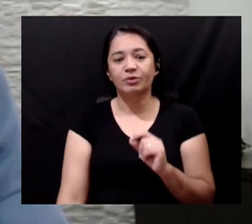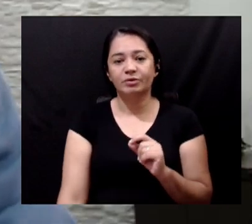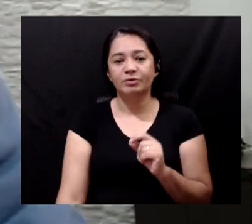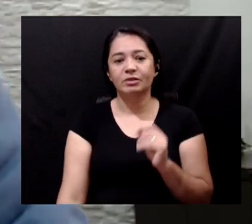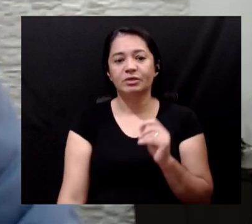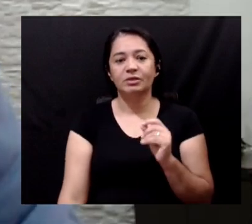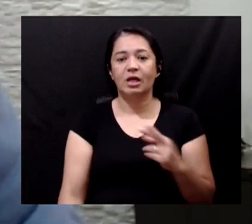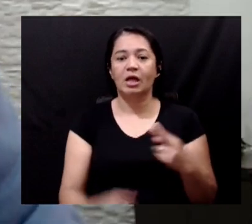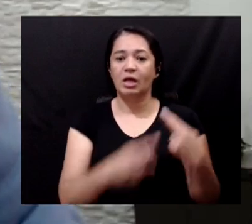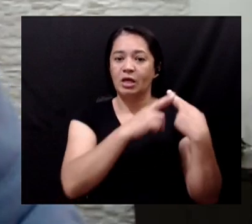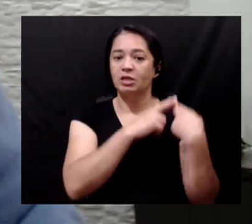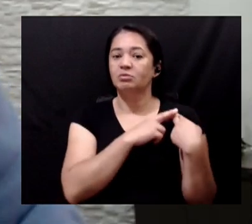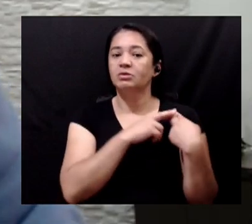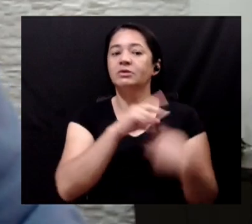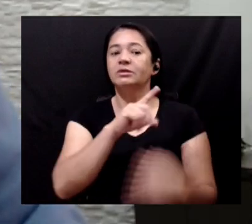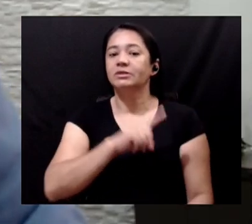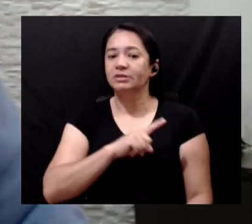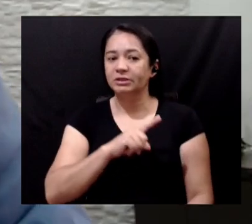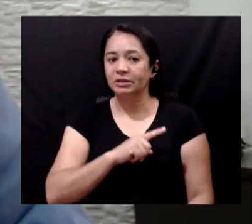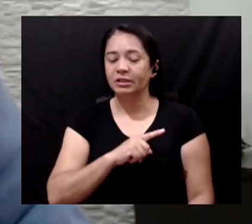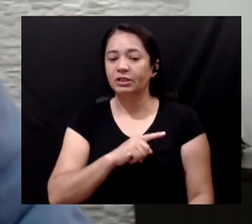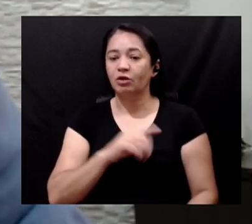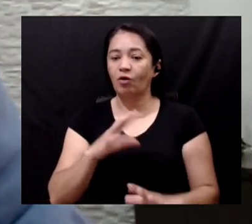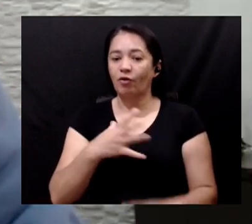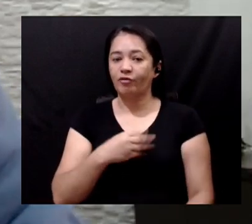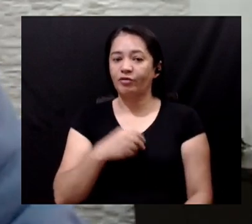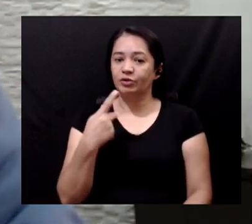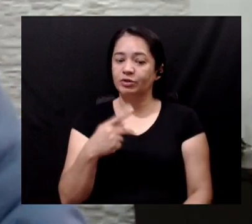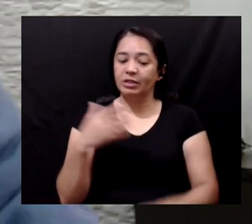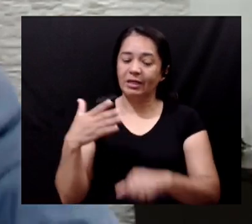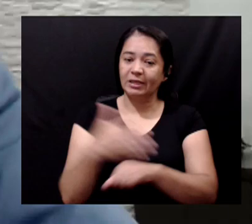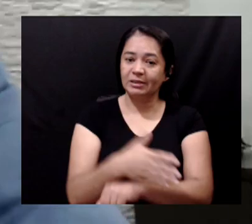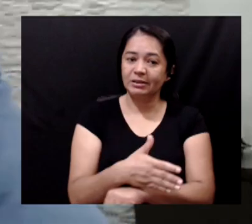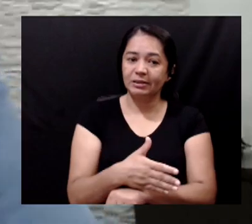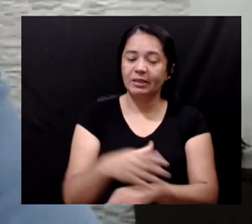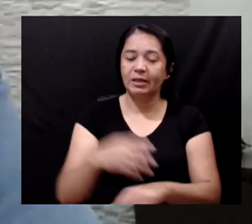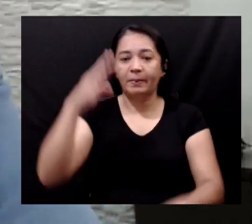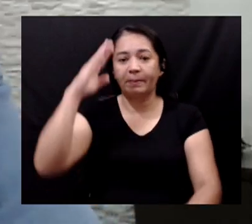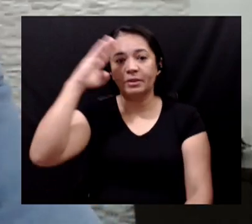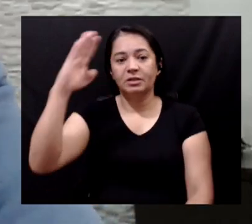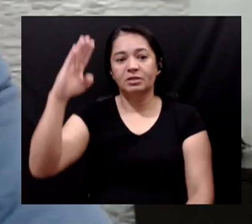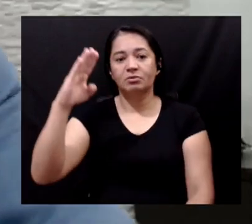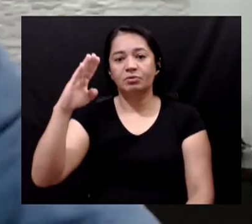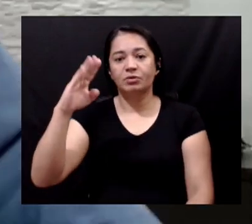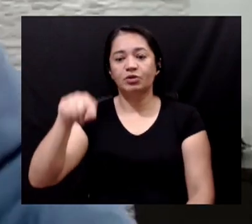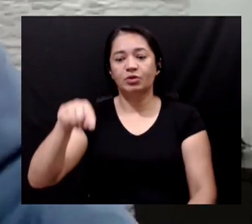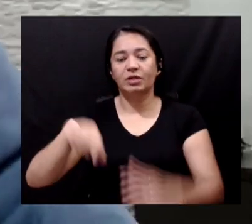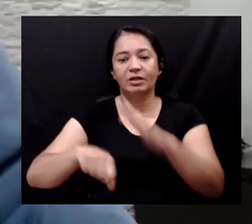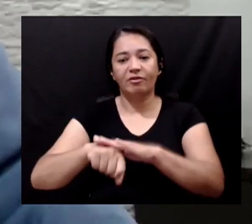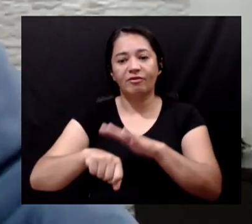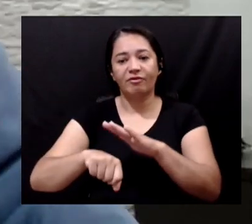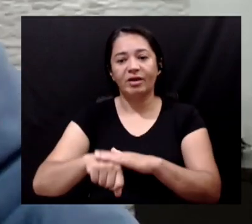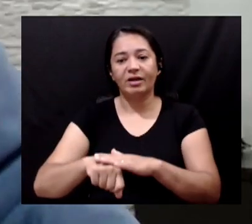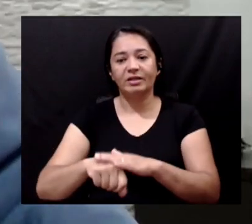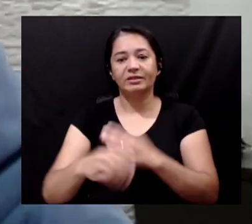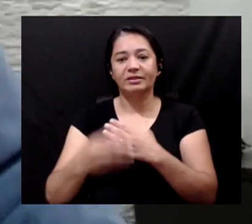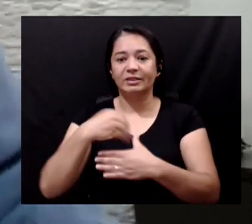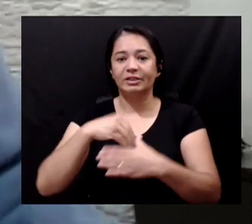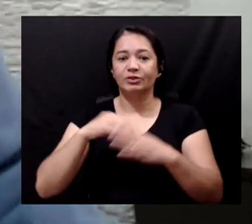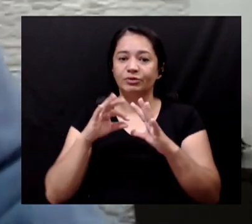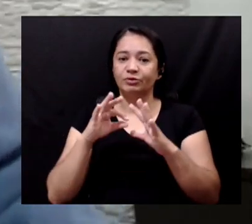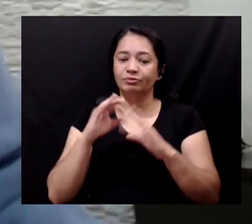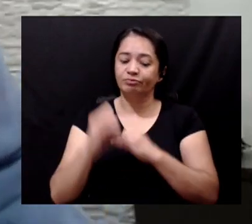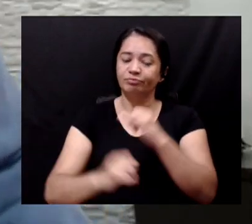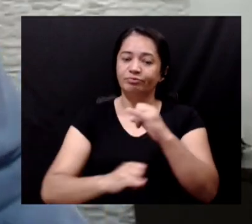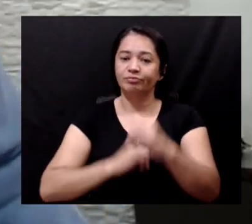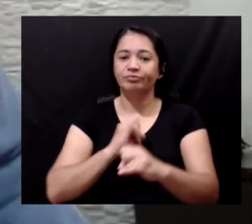responsabilidade pelo que os seus filhos estão acessando e principalmente pelo que eles estão fazendo na internet. Então, se,